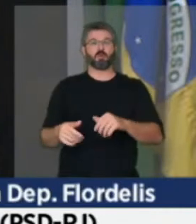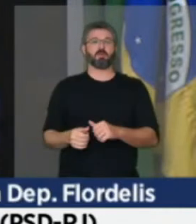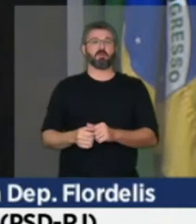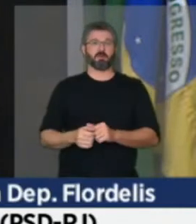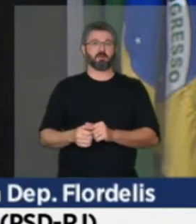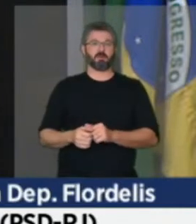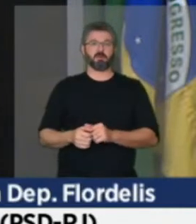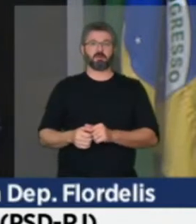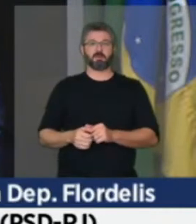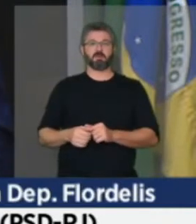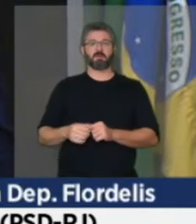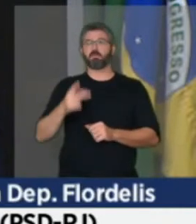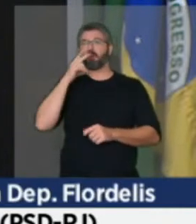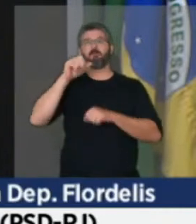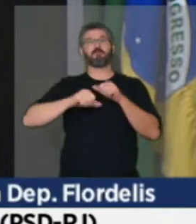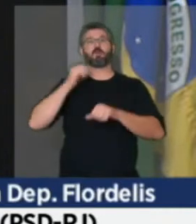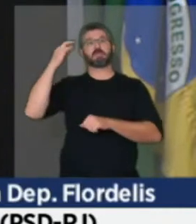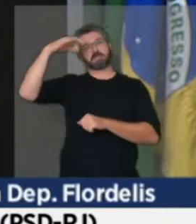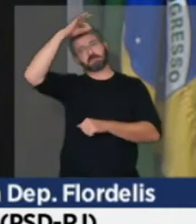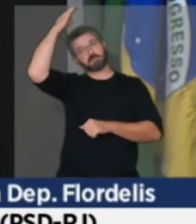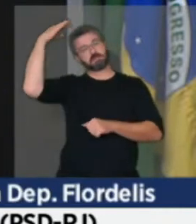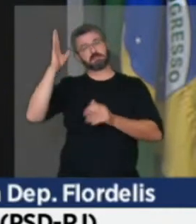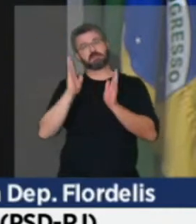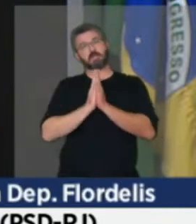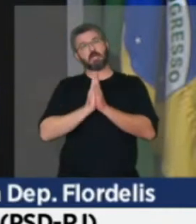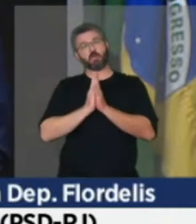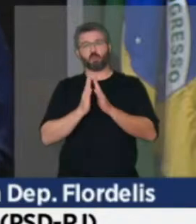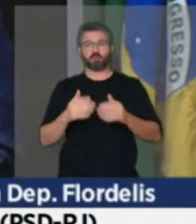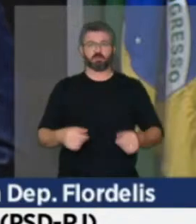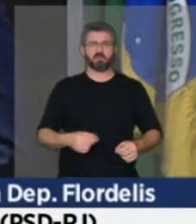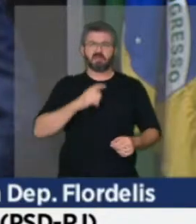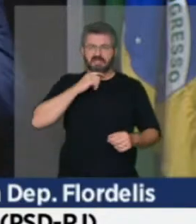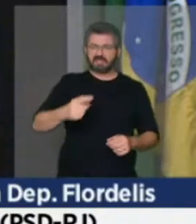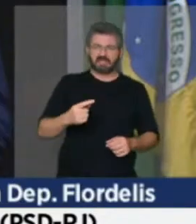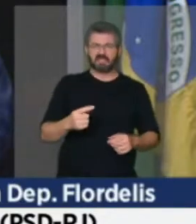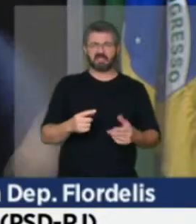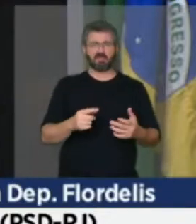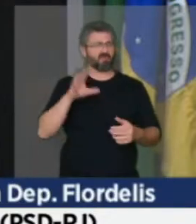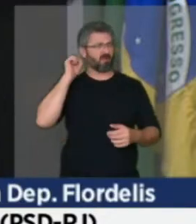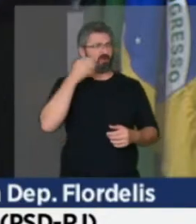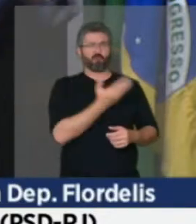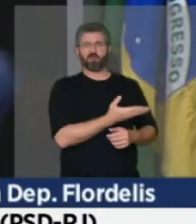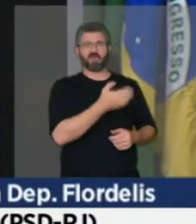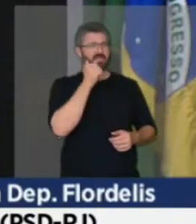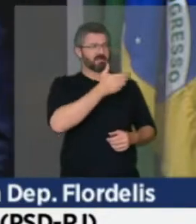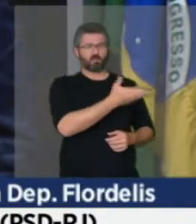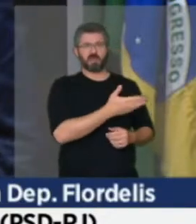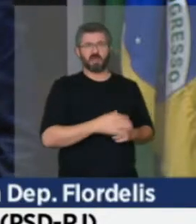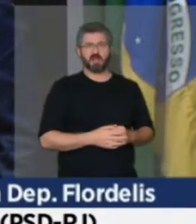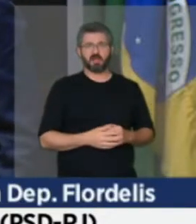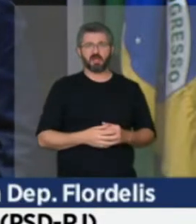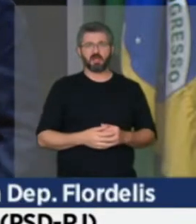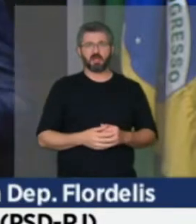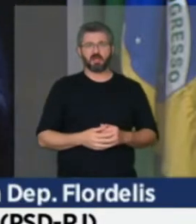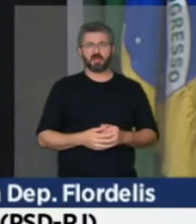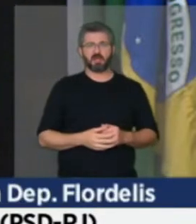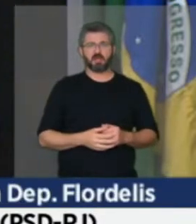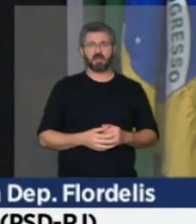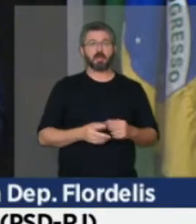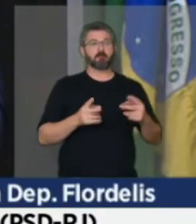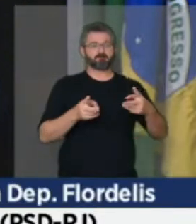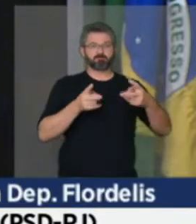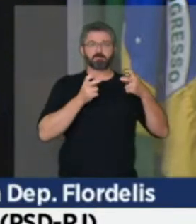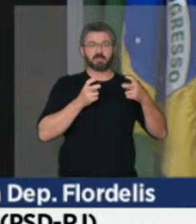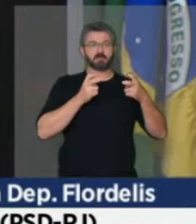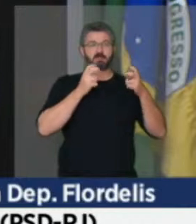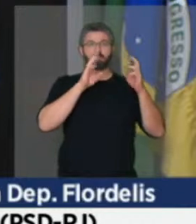é santificado. Será que ninguém vai ouvir a voz dessa mulher que percebeu de uma